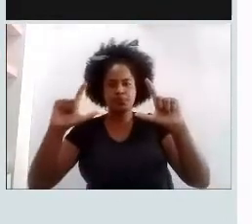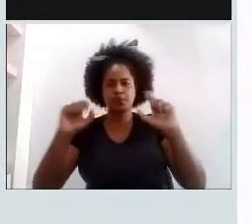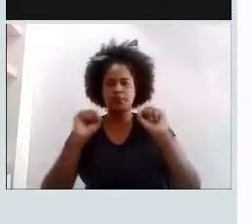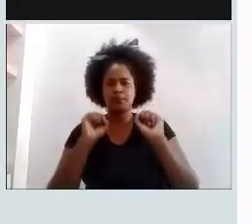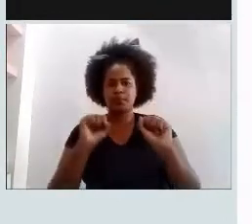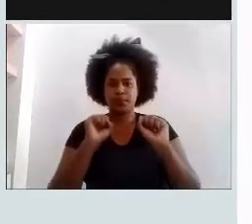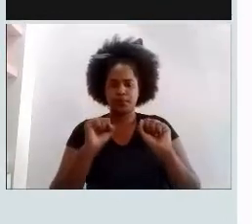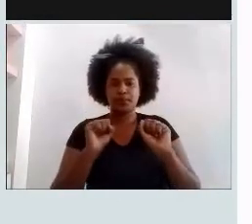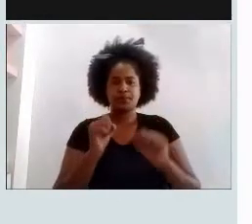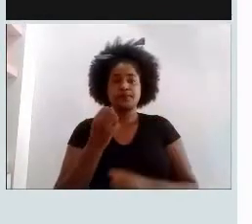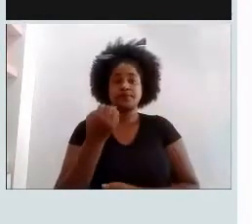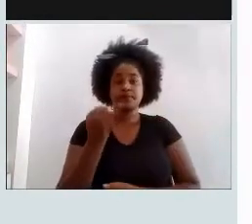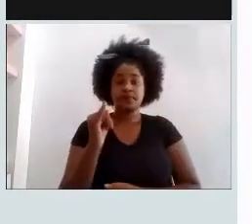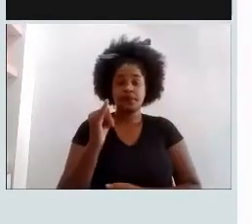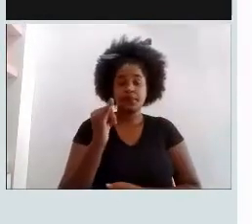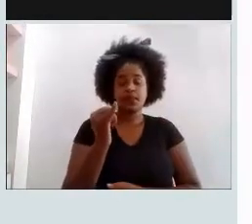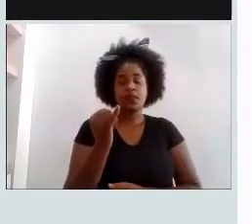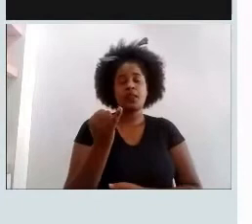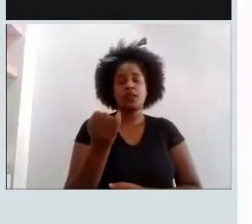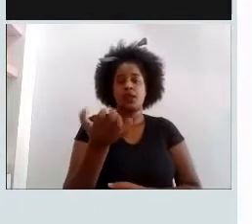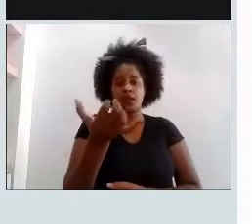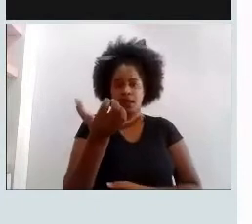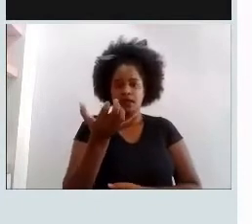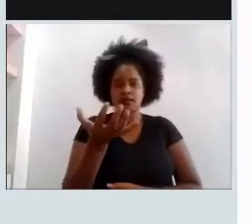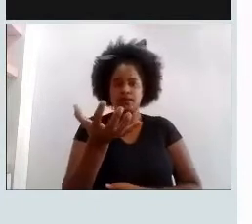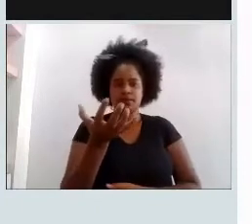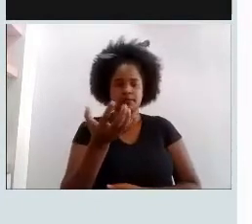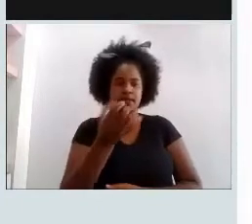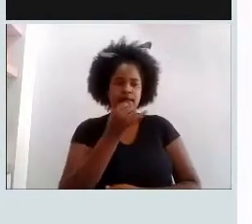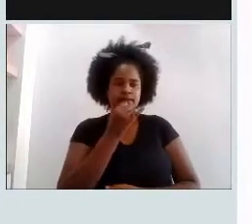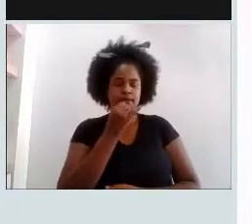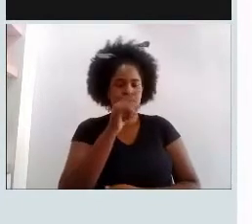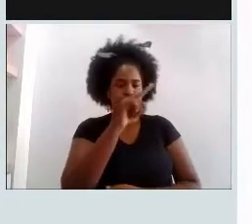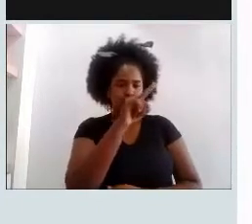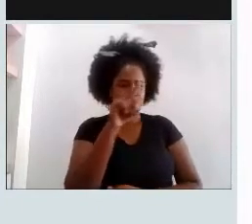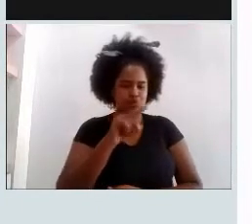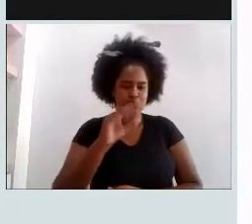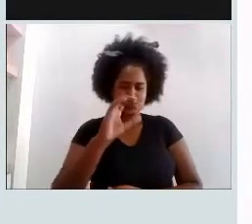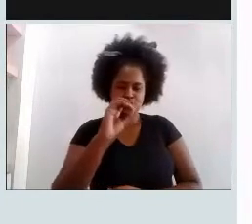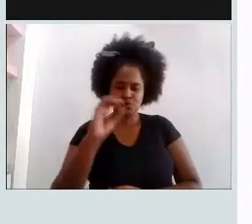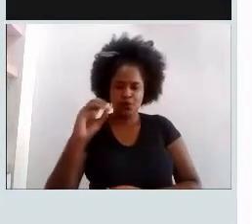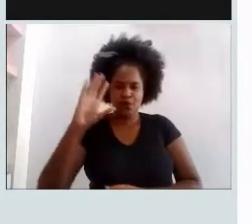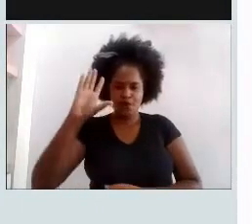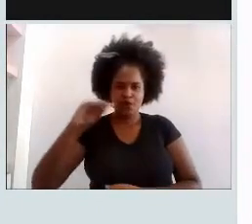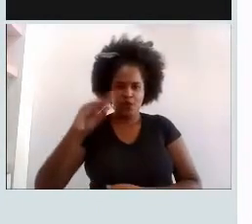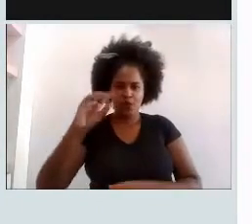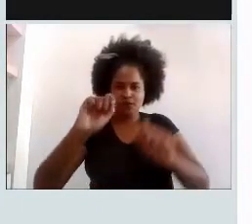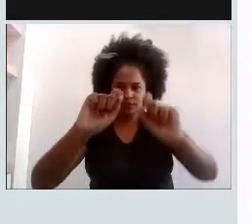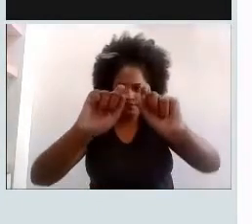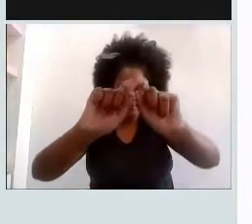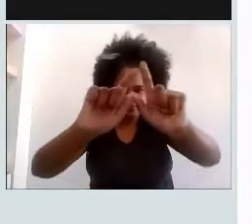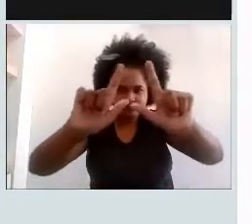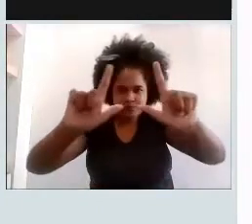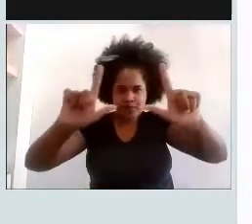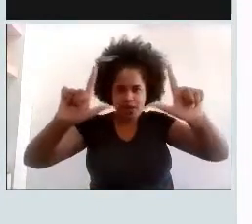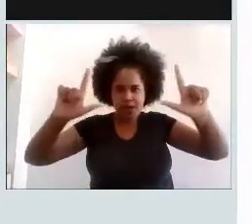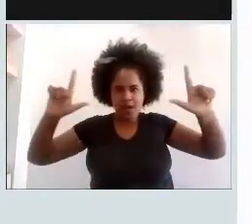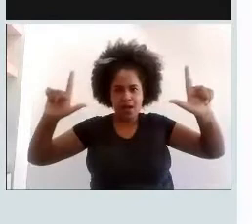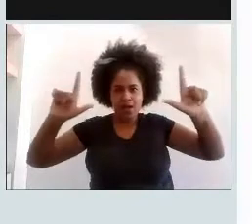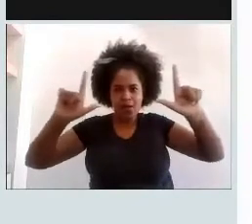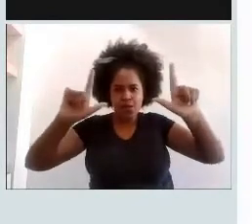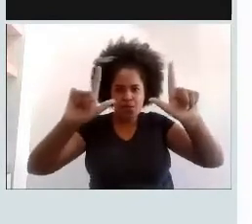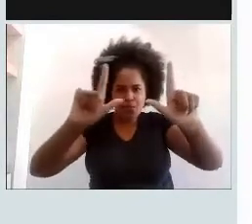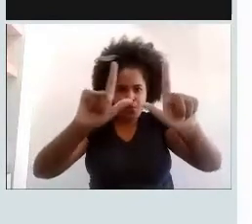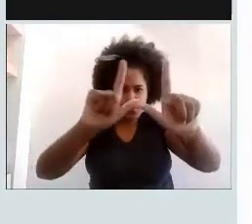você quiser aumentar o zoom para uma foto, ela vai ter o tamanho real e um